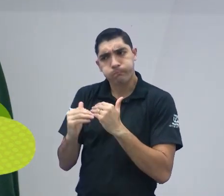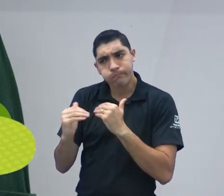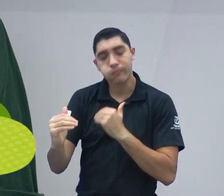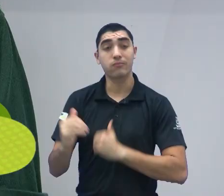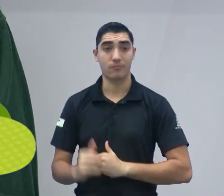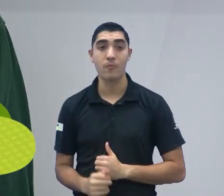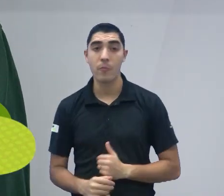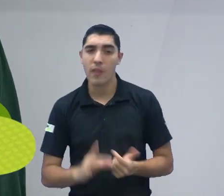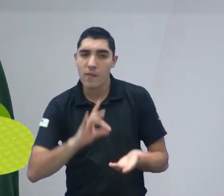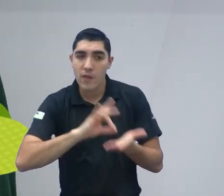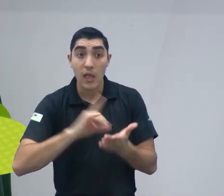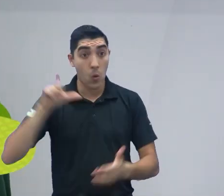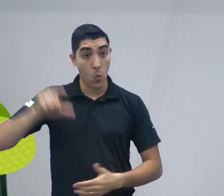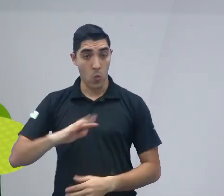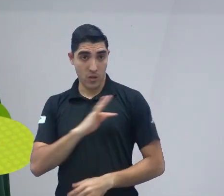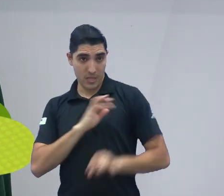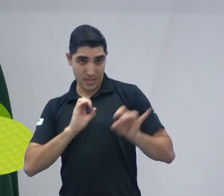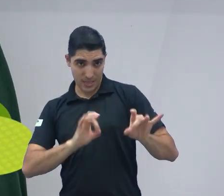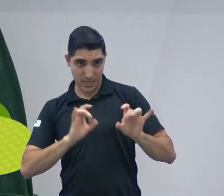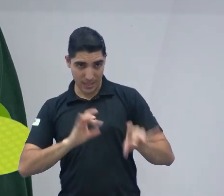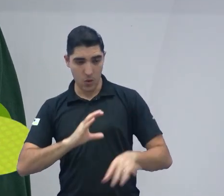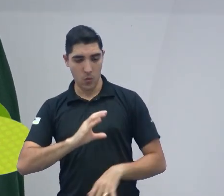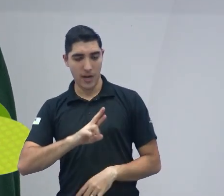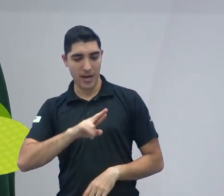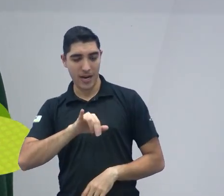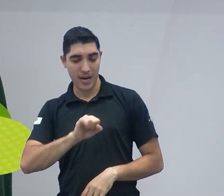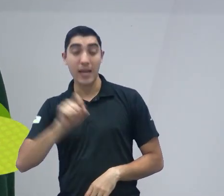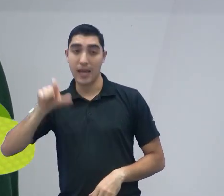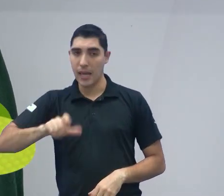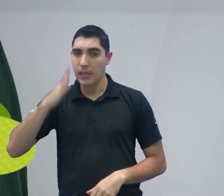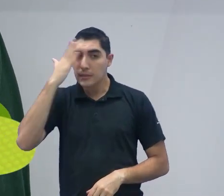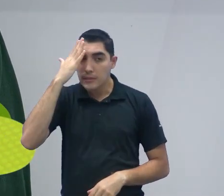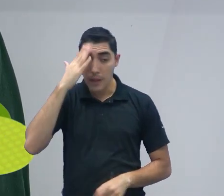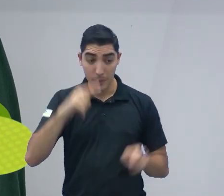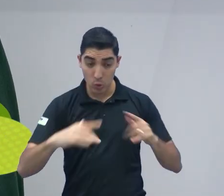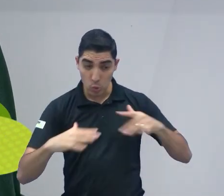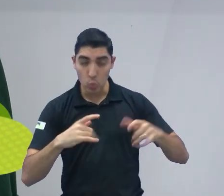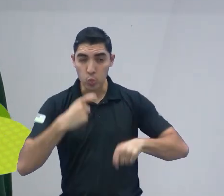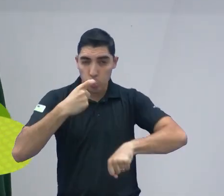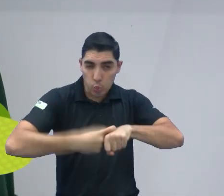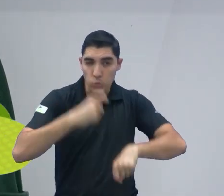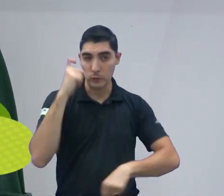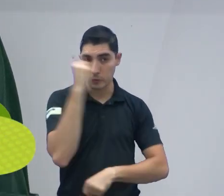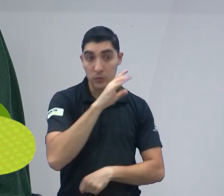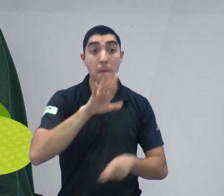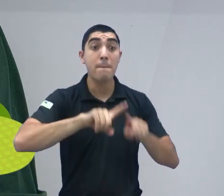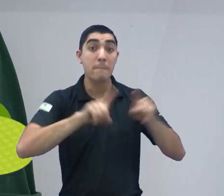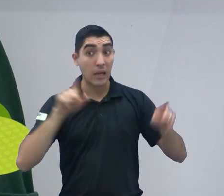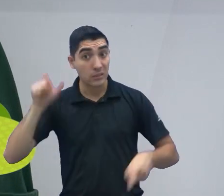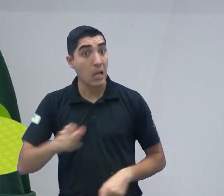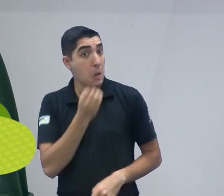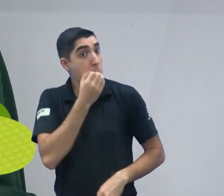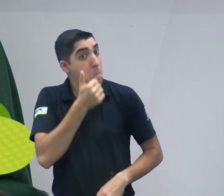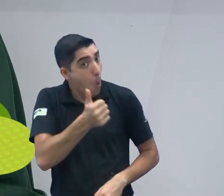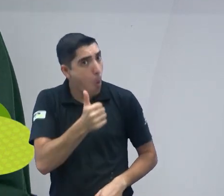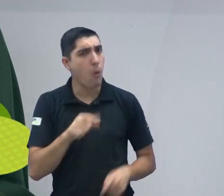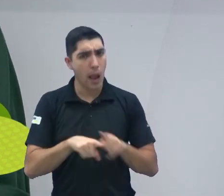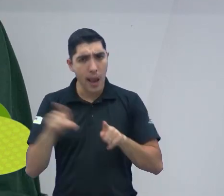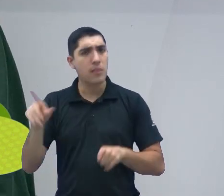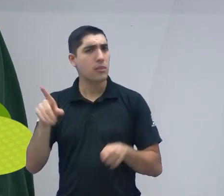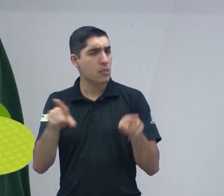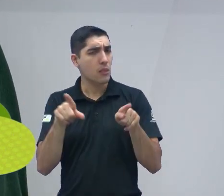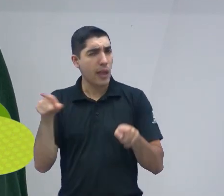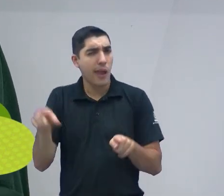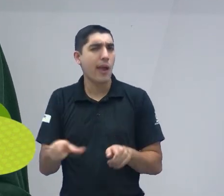mas sabe que o momento do time dele é favorável, né? A gente falou sobre o McClanahan, né? Que dessa questão de chamar a responsabilidade, você falou que